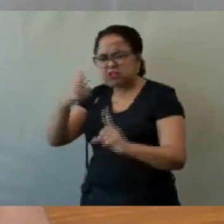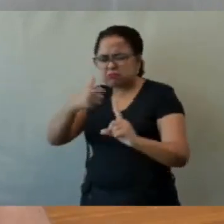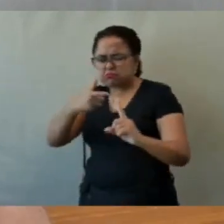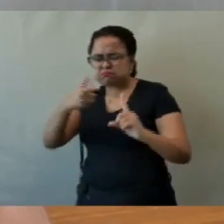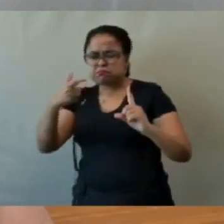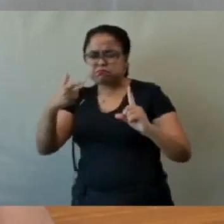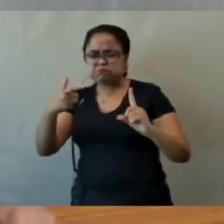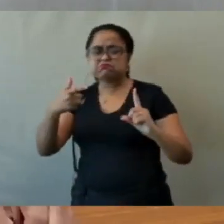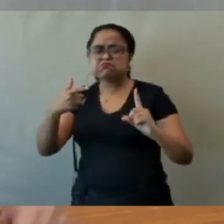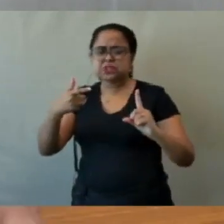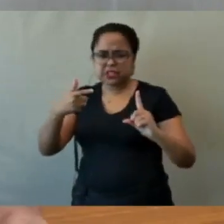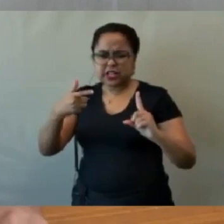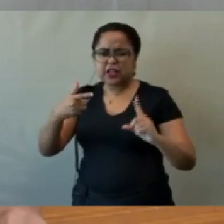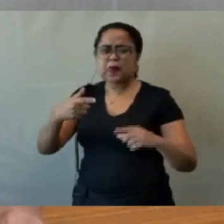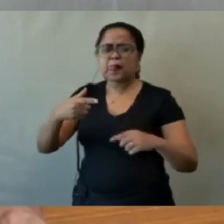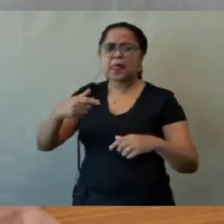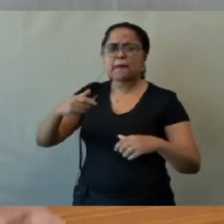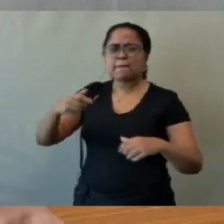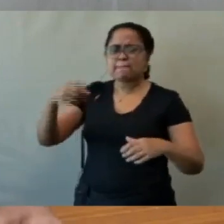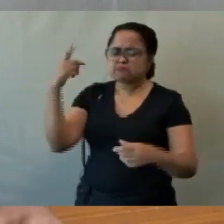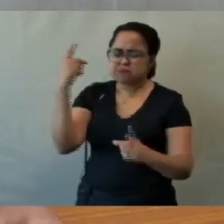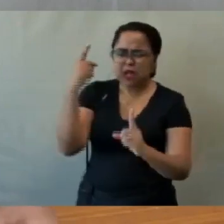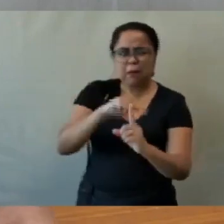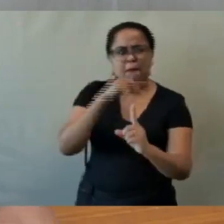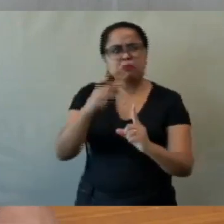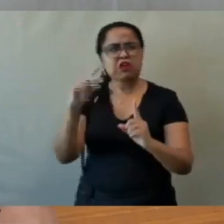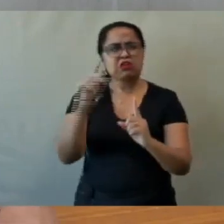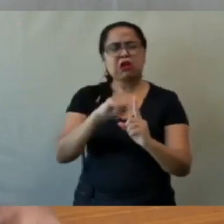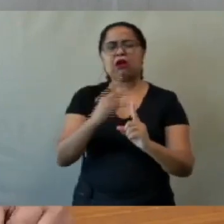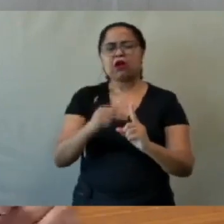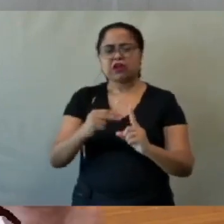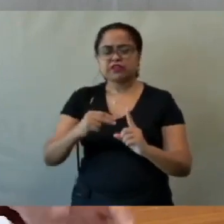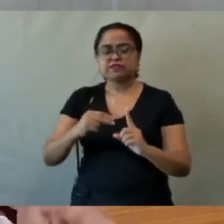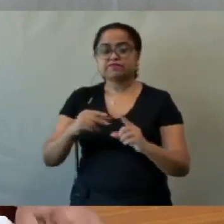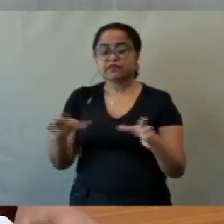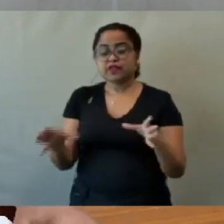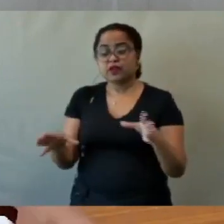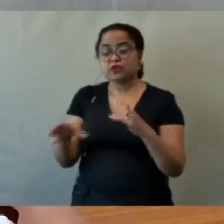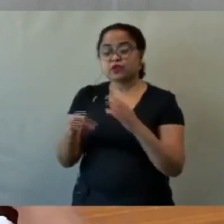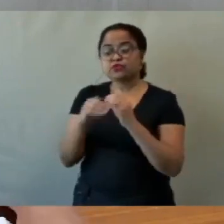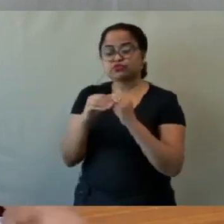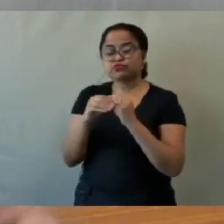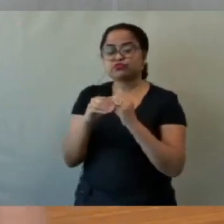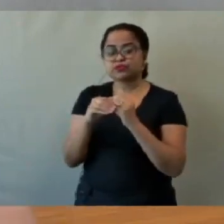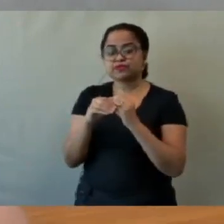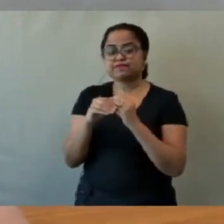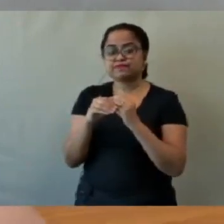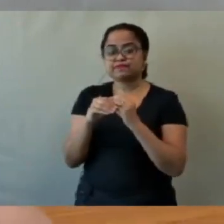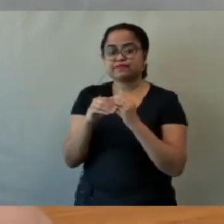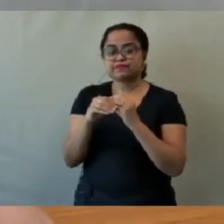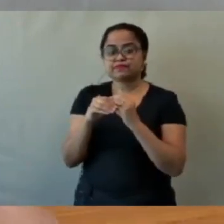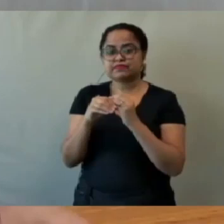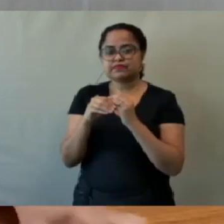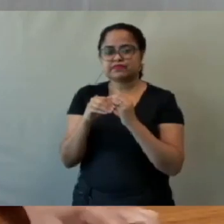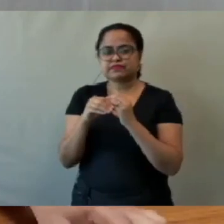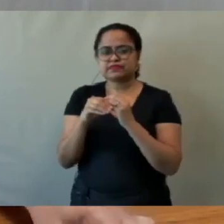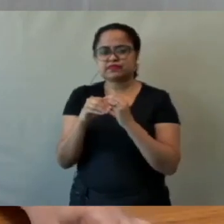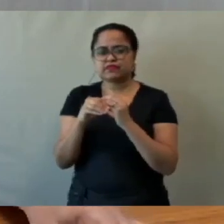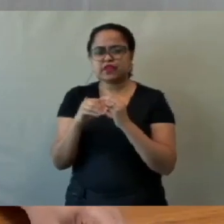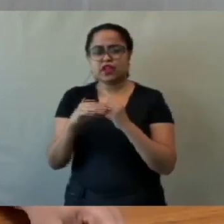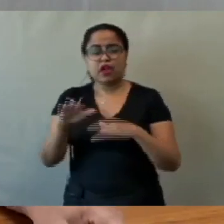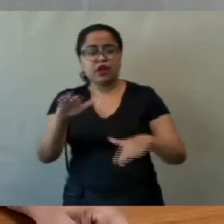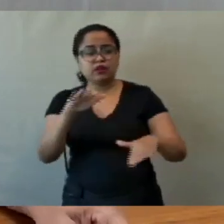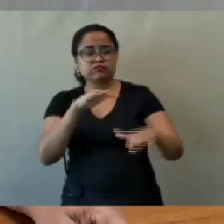tal. E é isso. É um resuminho, né? O massacre mesmo, eu não vou contar, não, porque